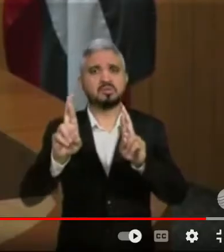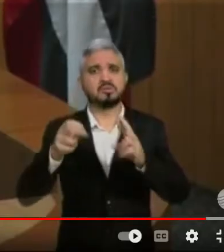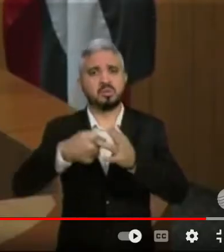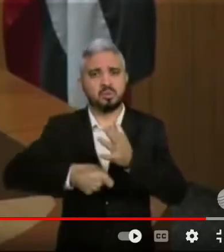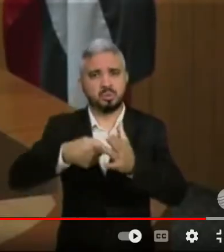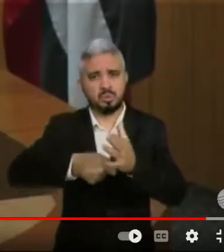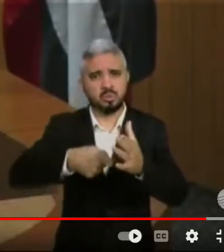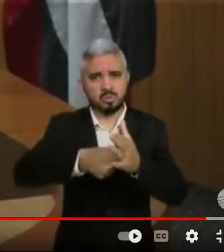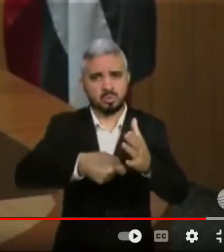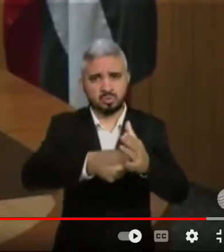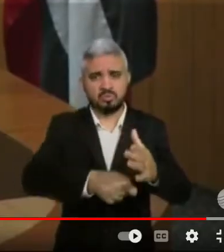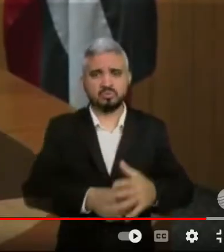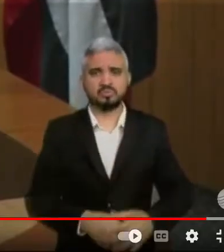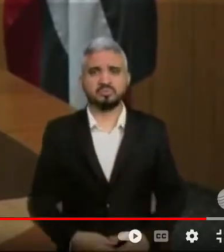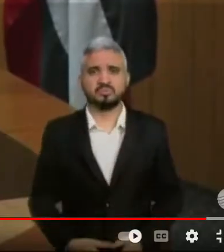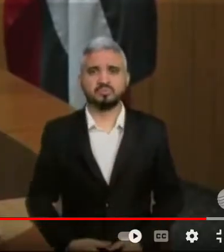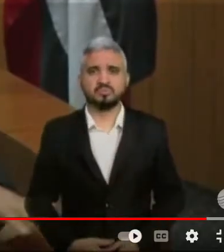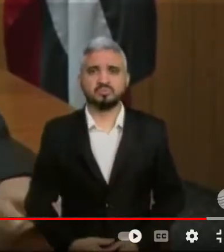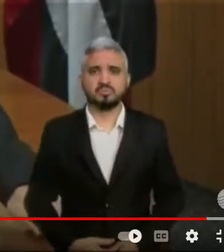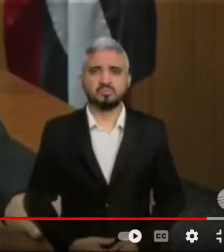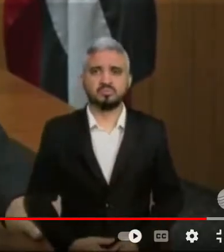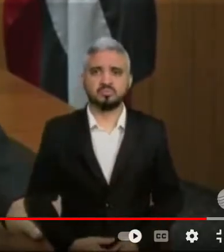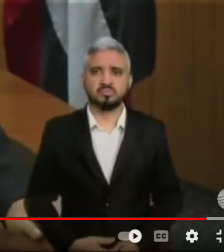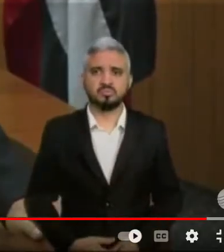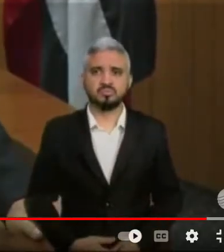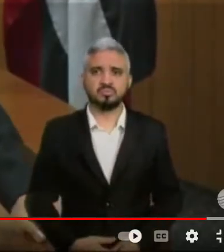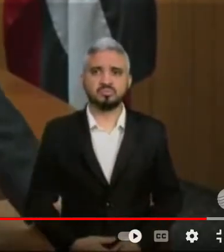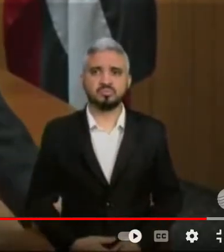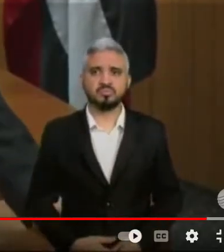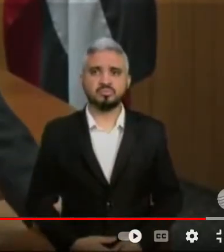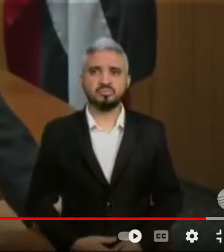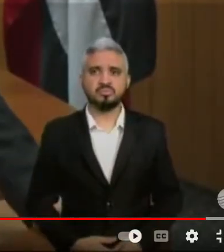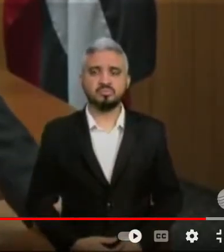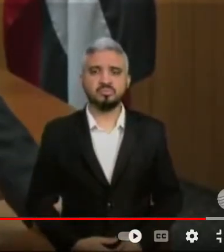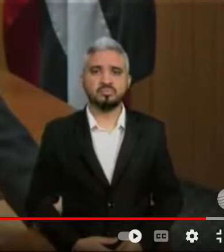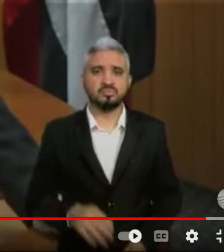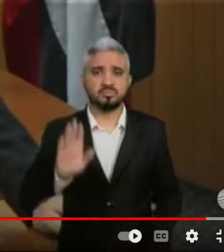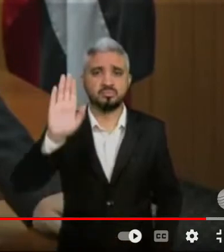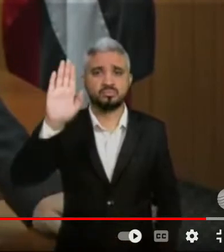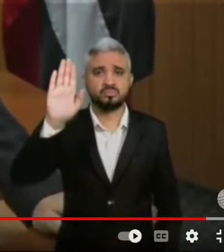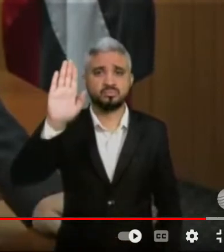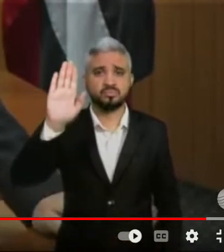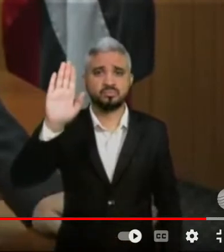deputado? Presidente, a senhora permite uma parte fora do tempo do nosso nobre deputado Najib?